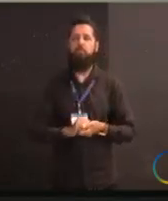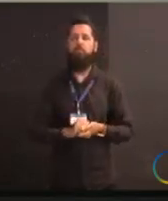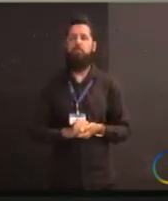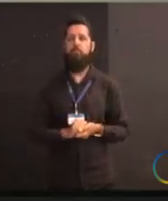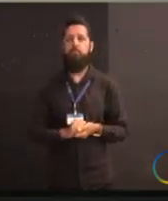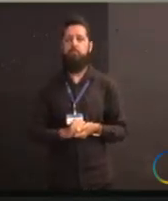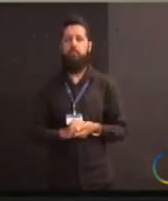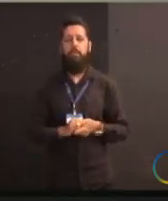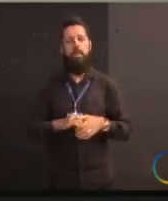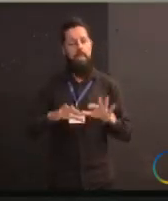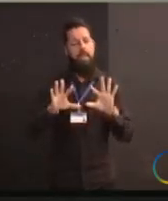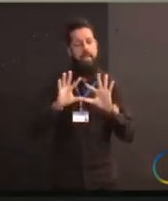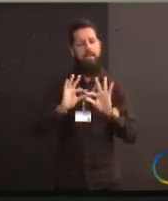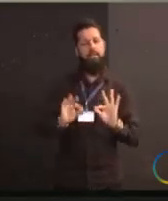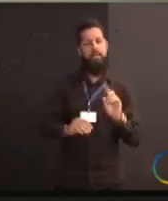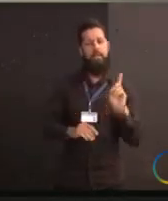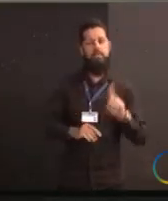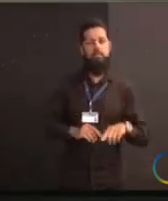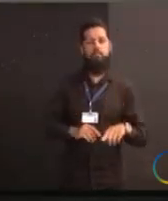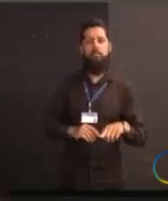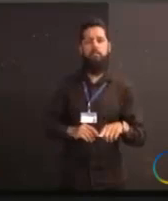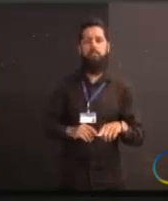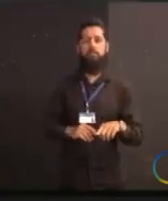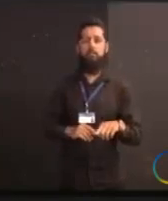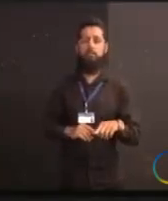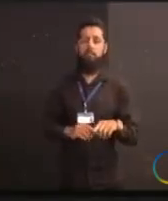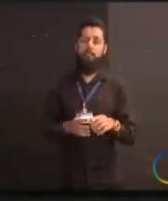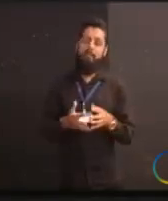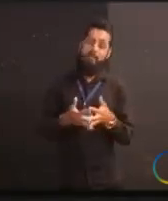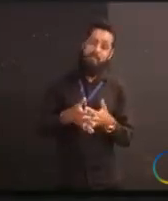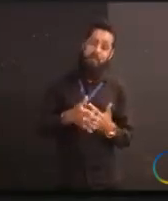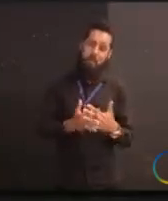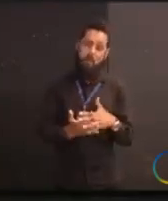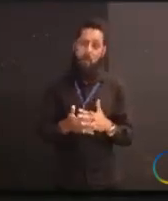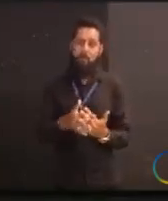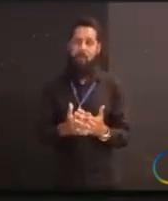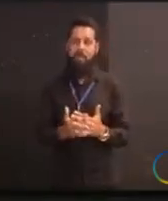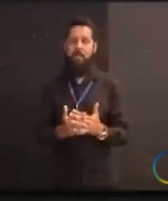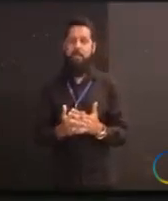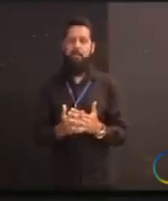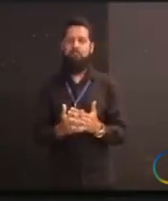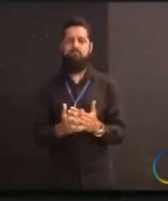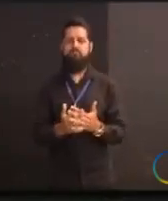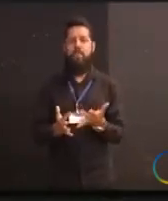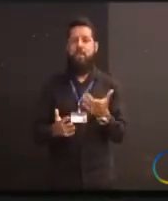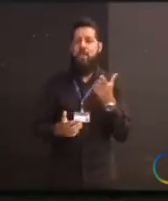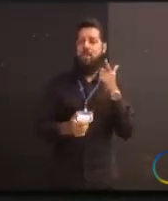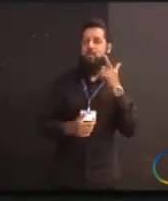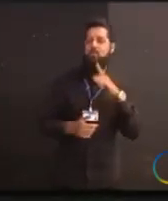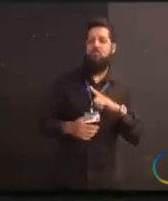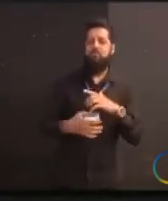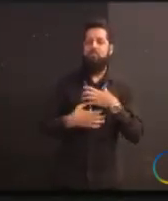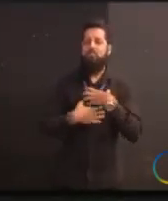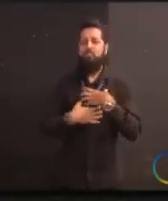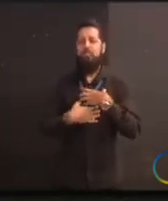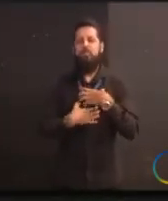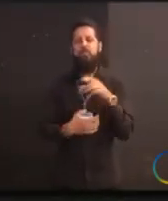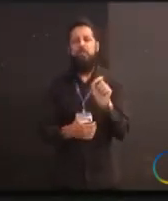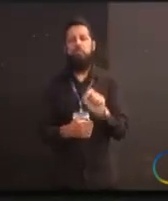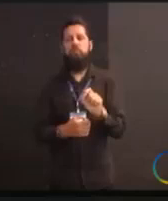Tão simples e tão complexo. Eu não consigo sentir o que esse homem